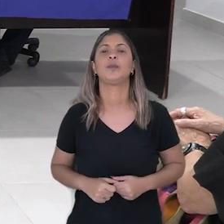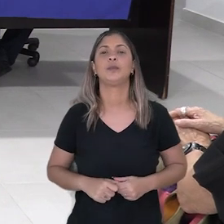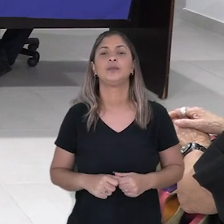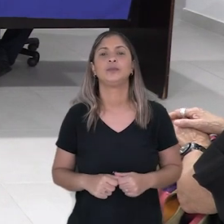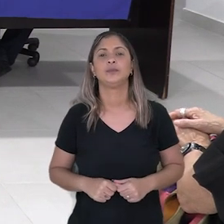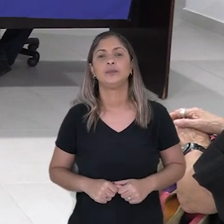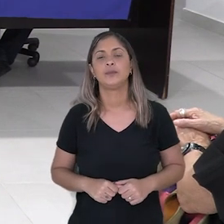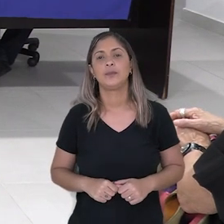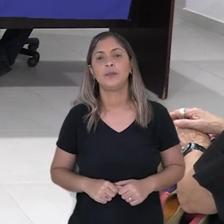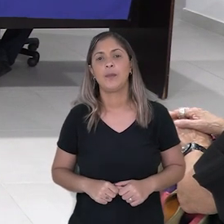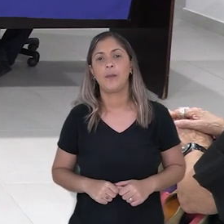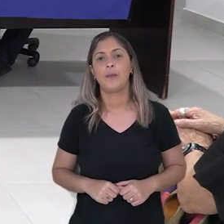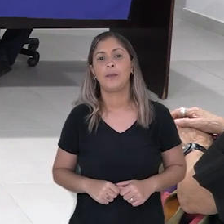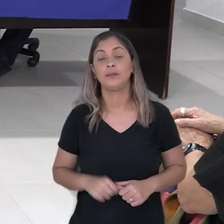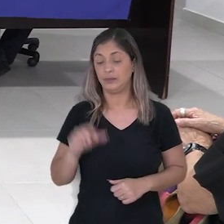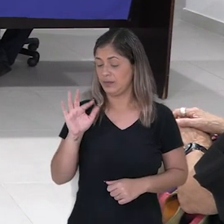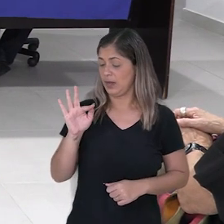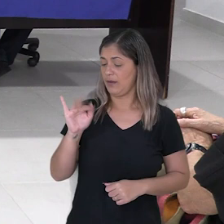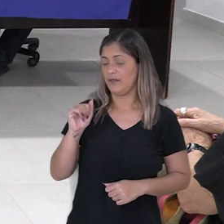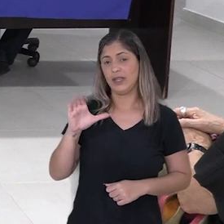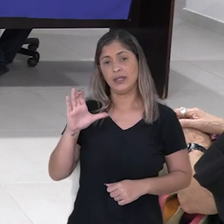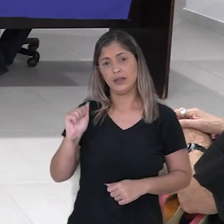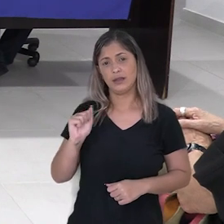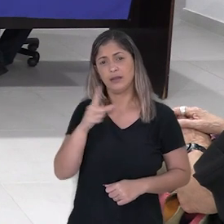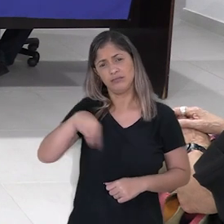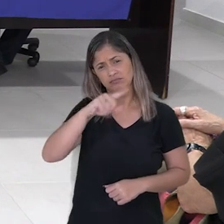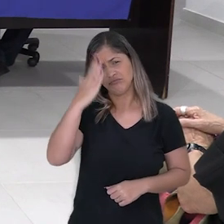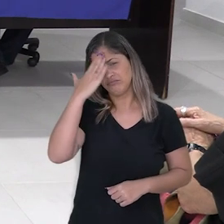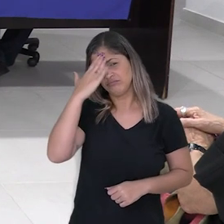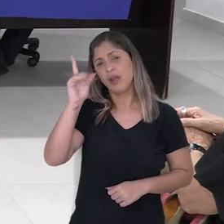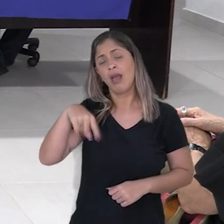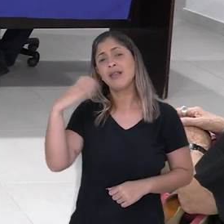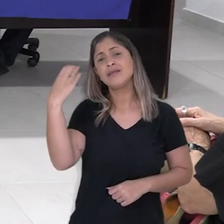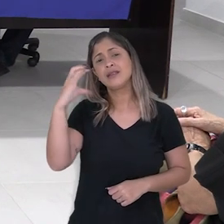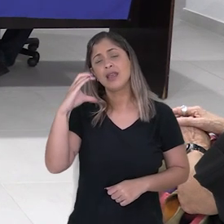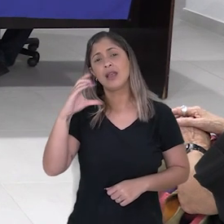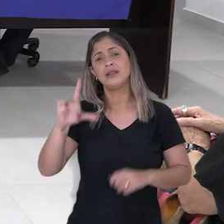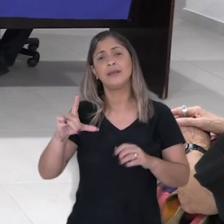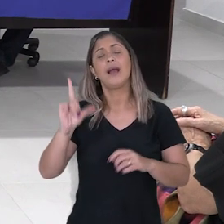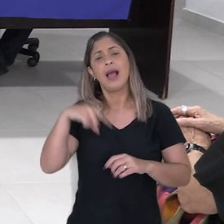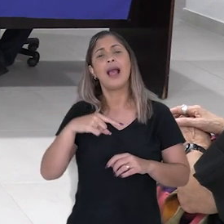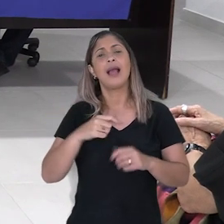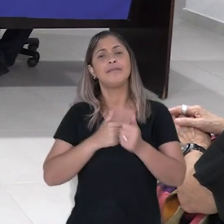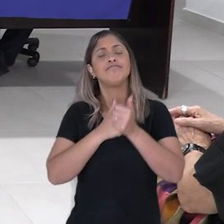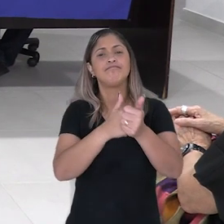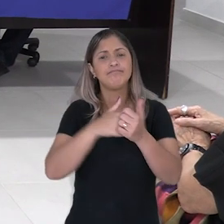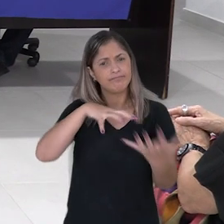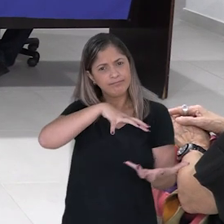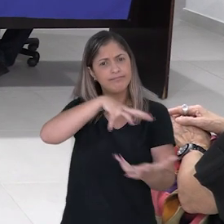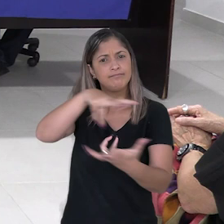né? Bom, a física, né, como muitos de vocês sabem, é uma ciência que estuda as leis fundamentais que regem o